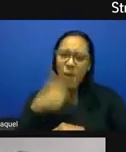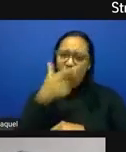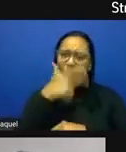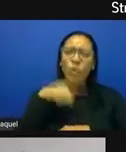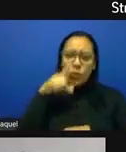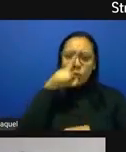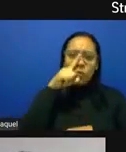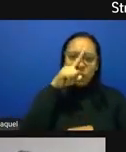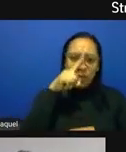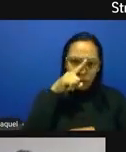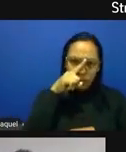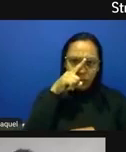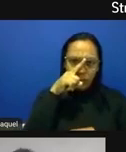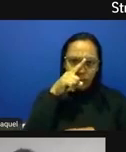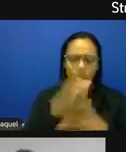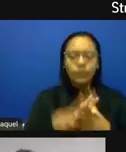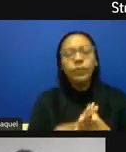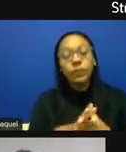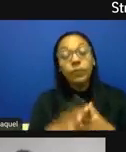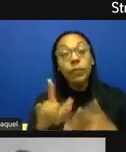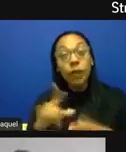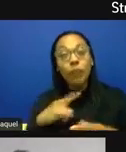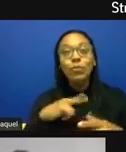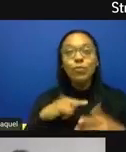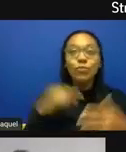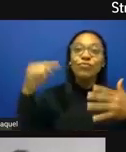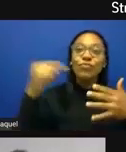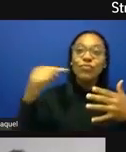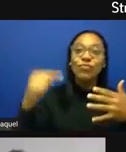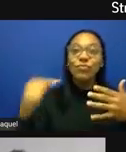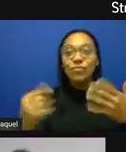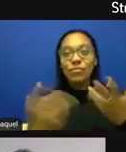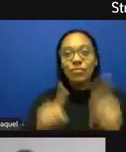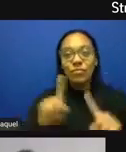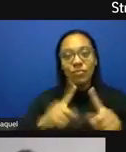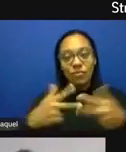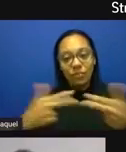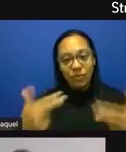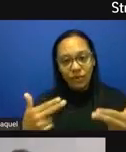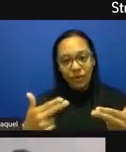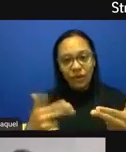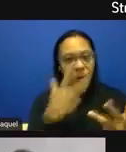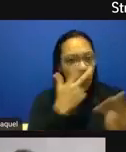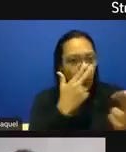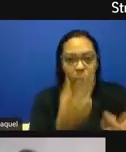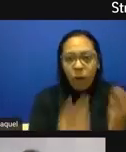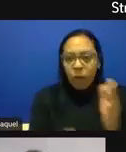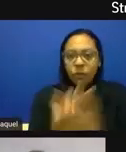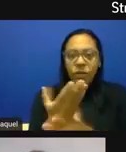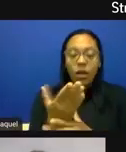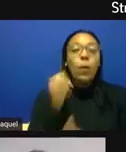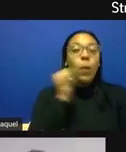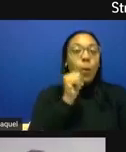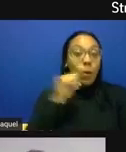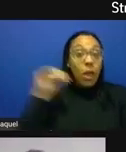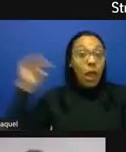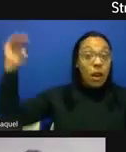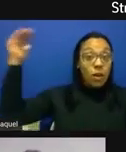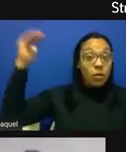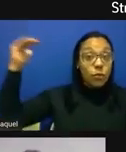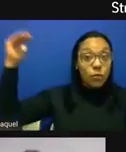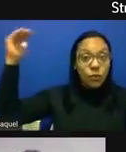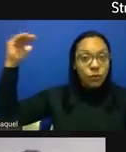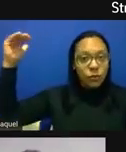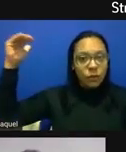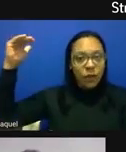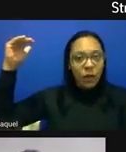depois eu vou mostrar um pouquinho o que perguntar. E às vezes acontece como a Gabriele falou, uma mulher adulta que nem sequer o marido com